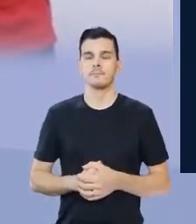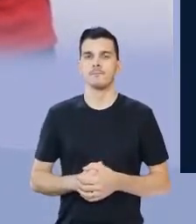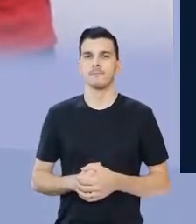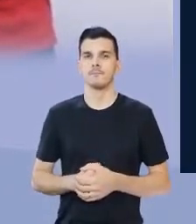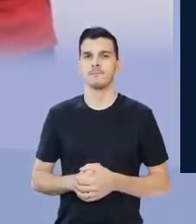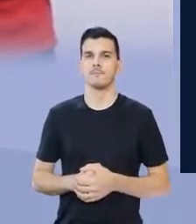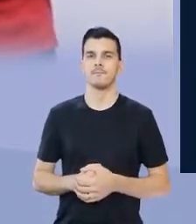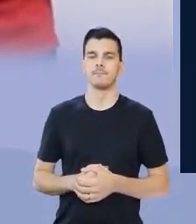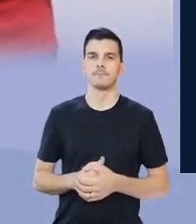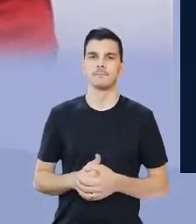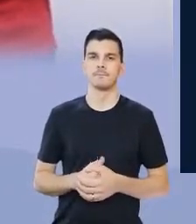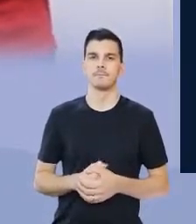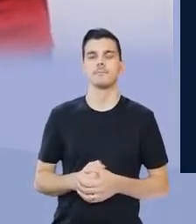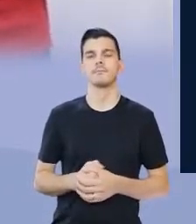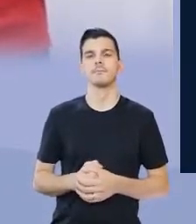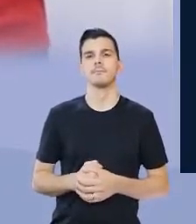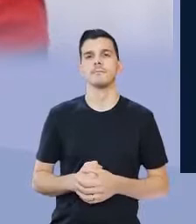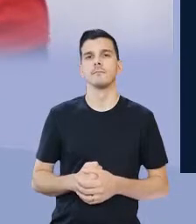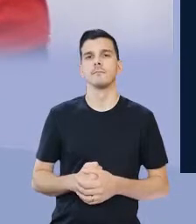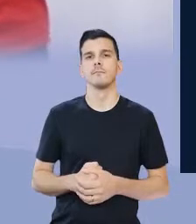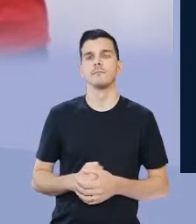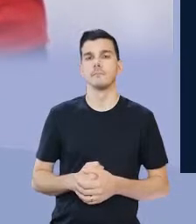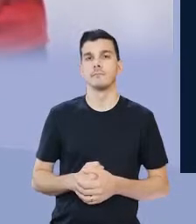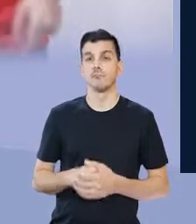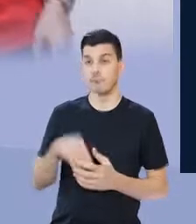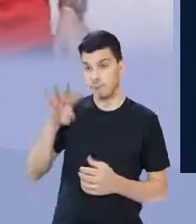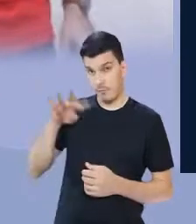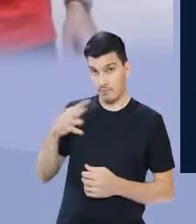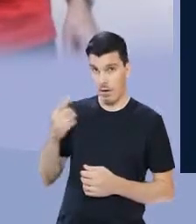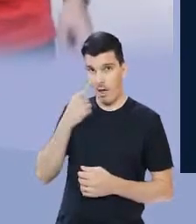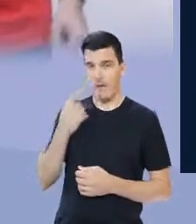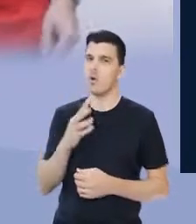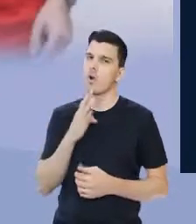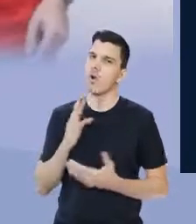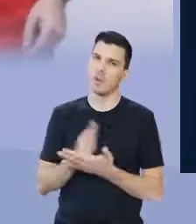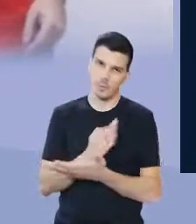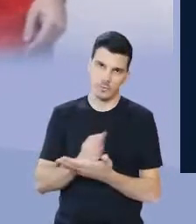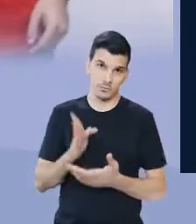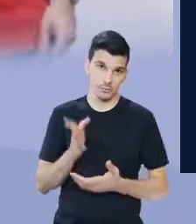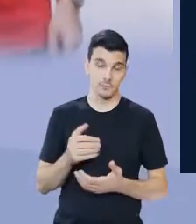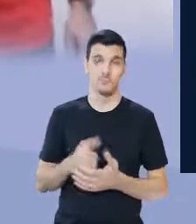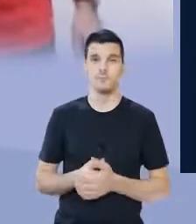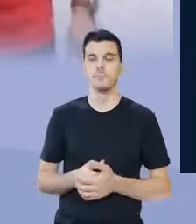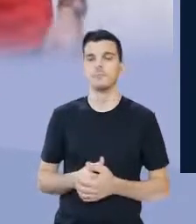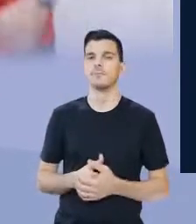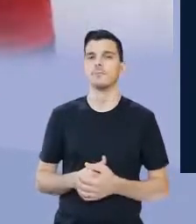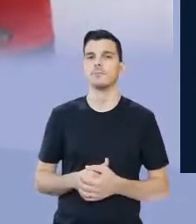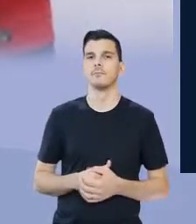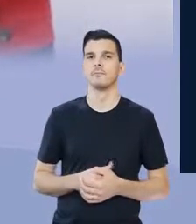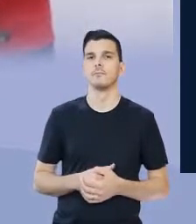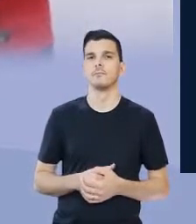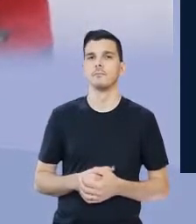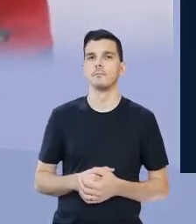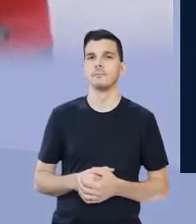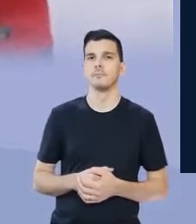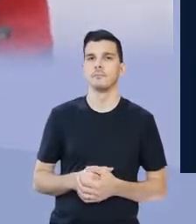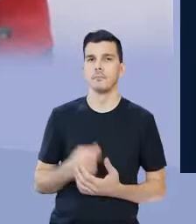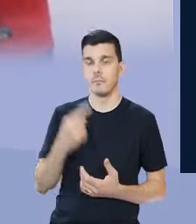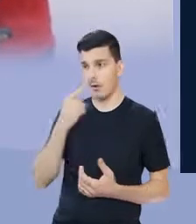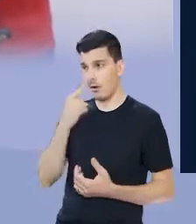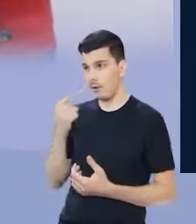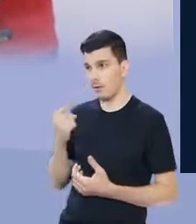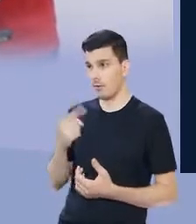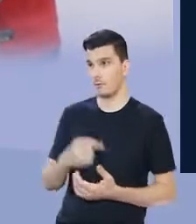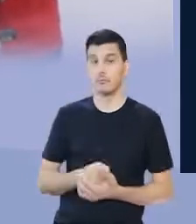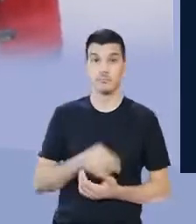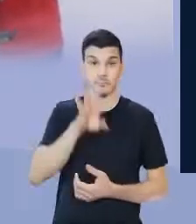lista do phrasal verb do get é enorme, mas você já deve conhecer alguns. Vamos verificar. To come. Bom, que é o vir.